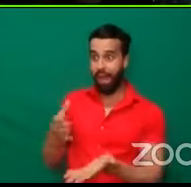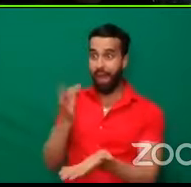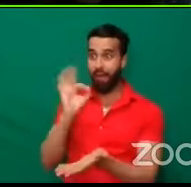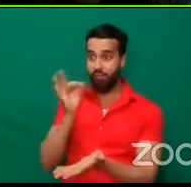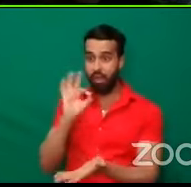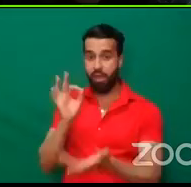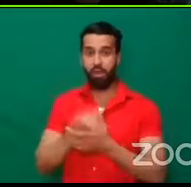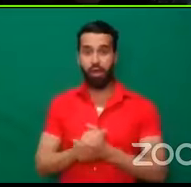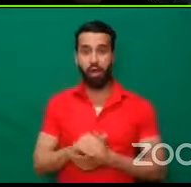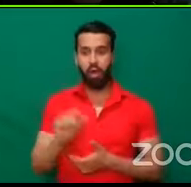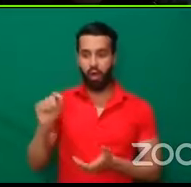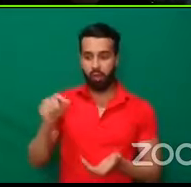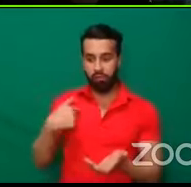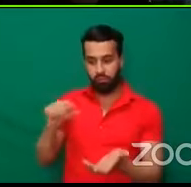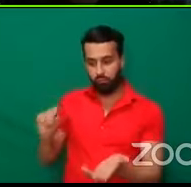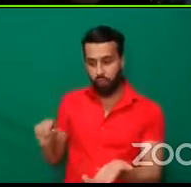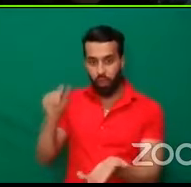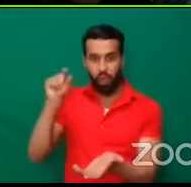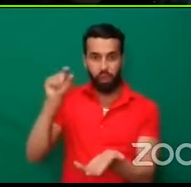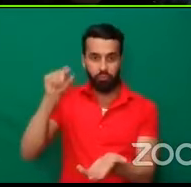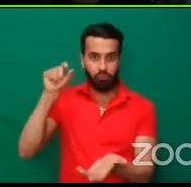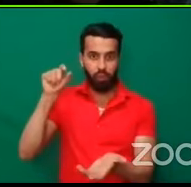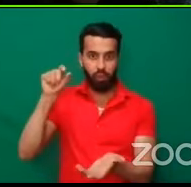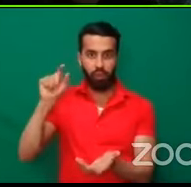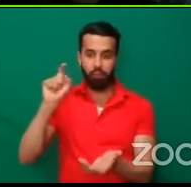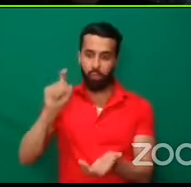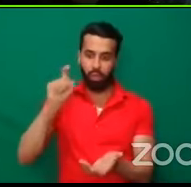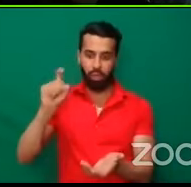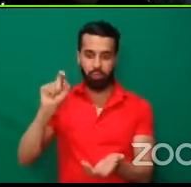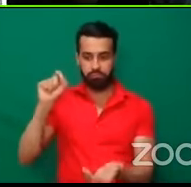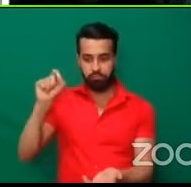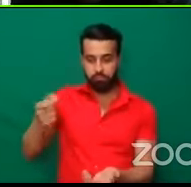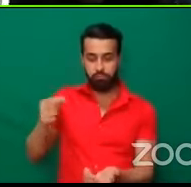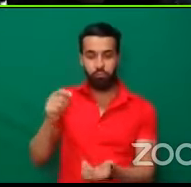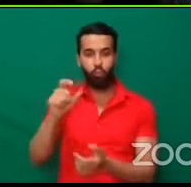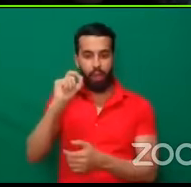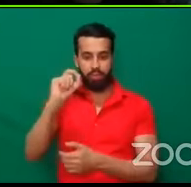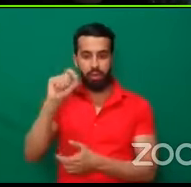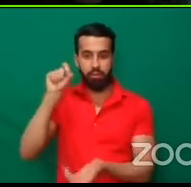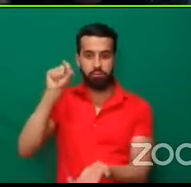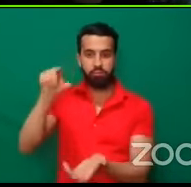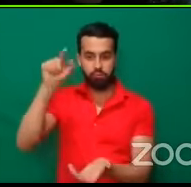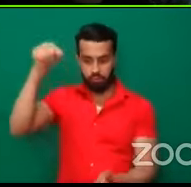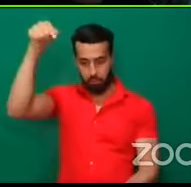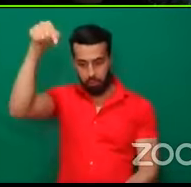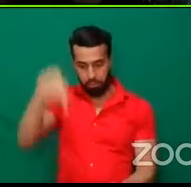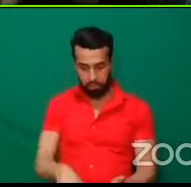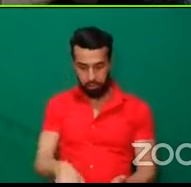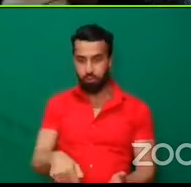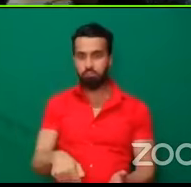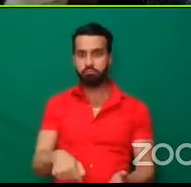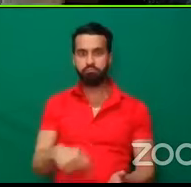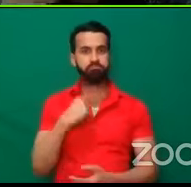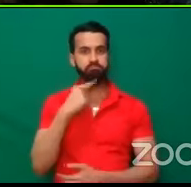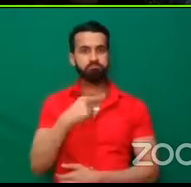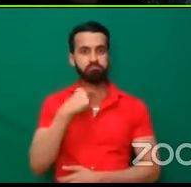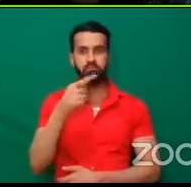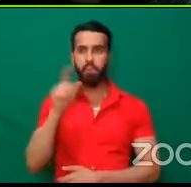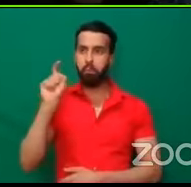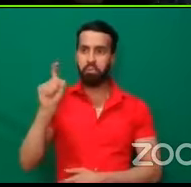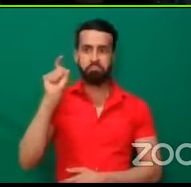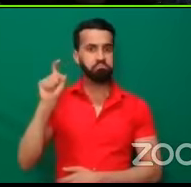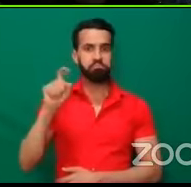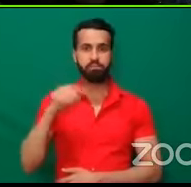colocando fichas as moedas na máquina e a moeda caía direto, assim, ele não conseguia selecionar o café. Até